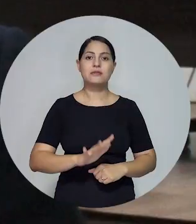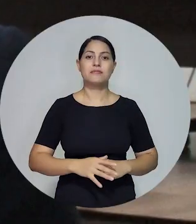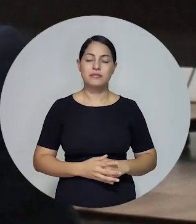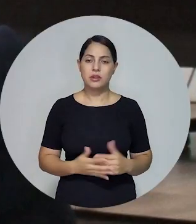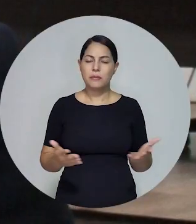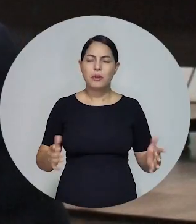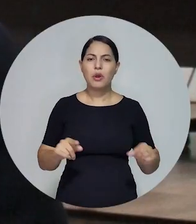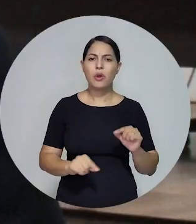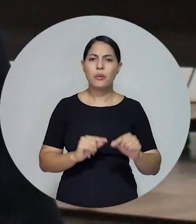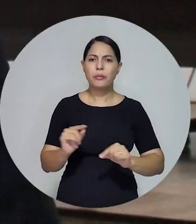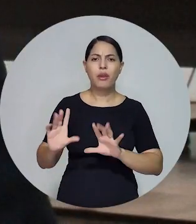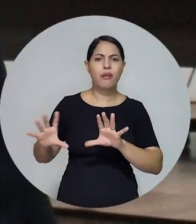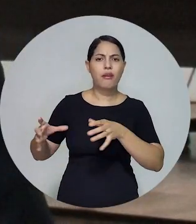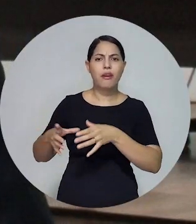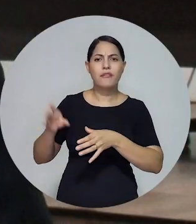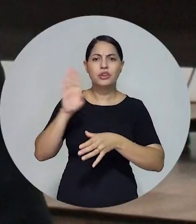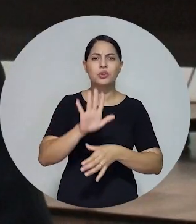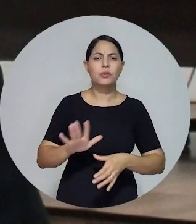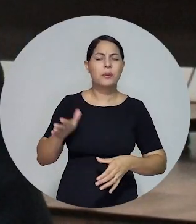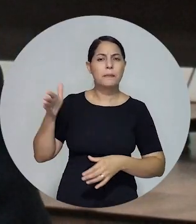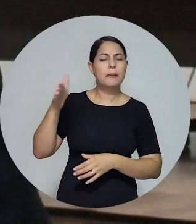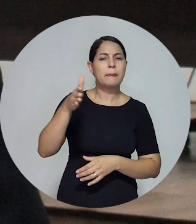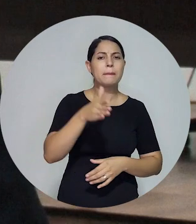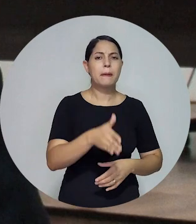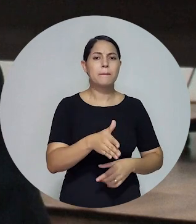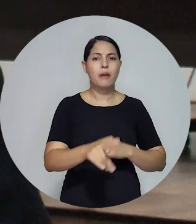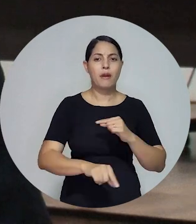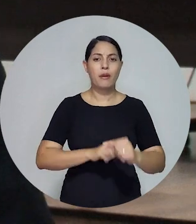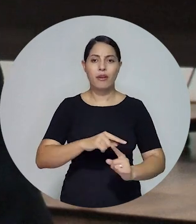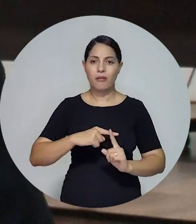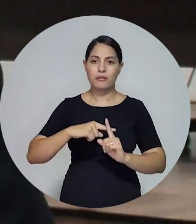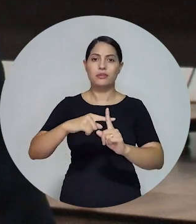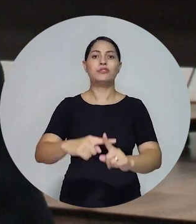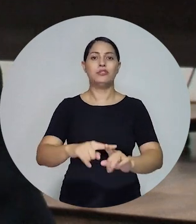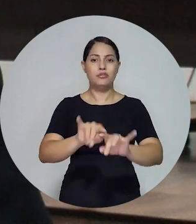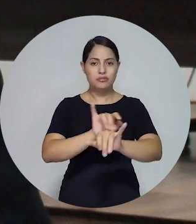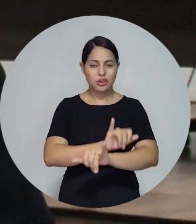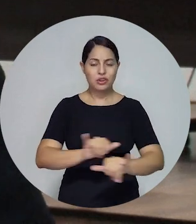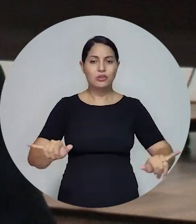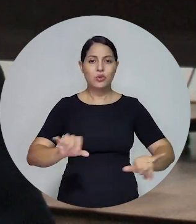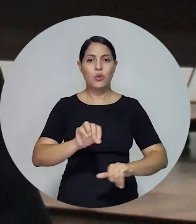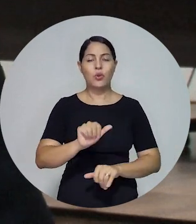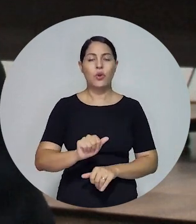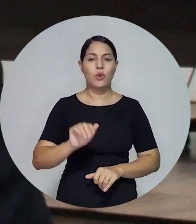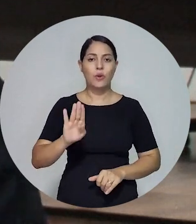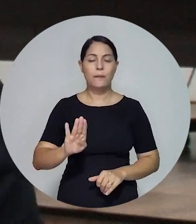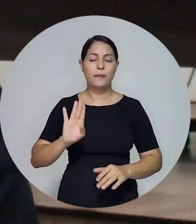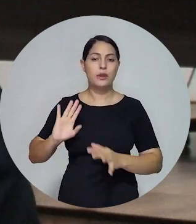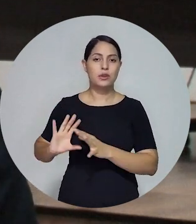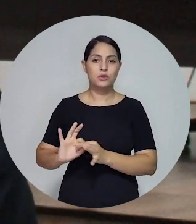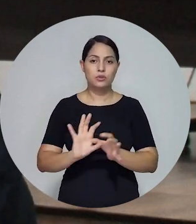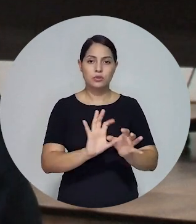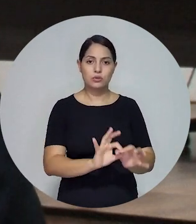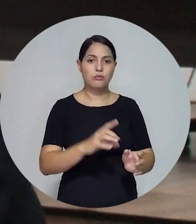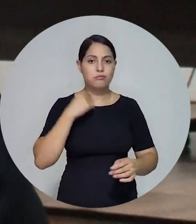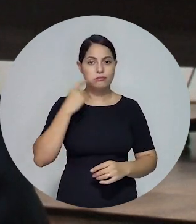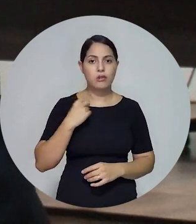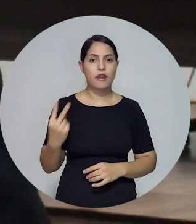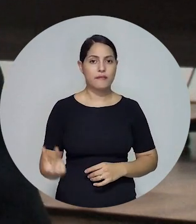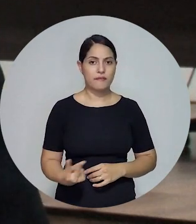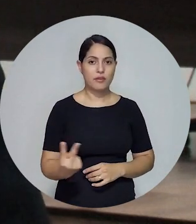Prerrogativas. Caravana das Prerrogativas significa a afirmação de algo que é central à ação da OAB,